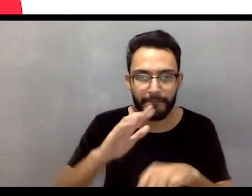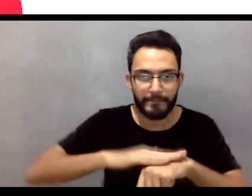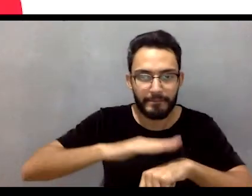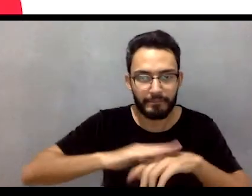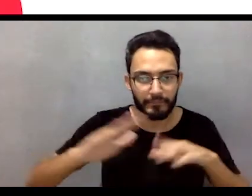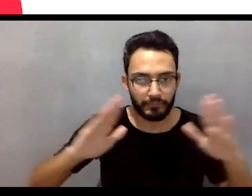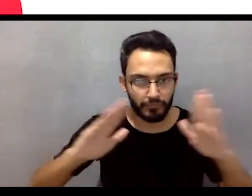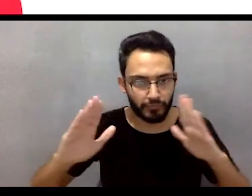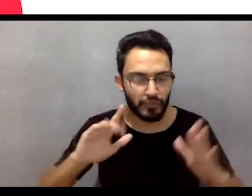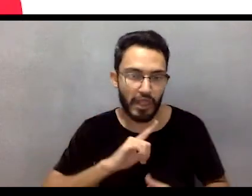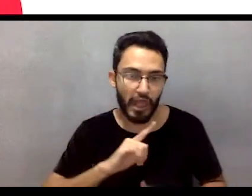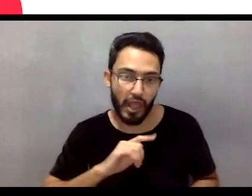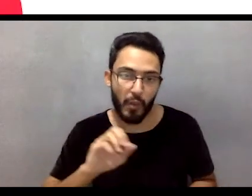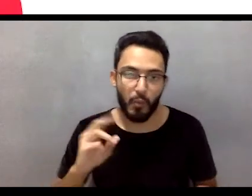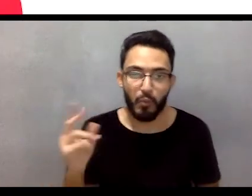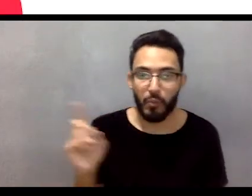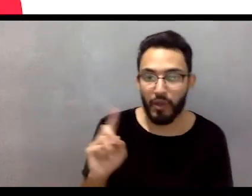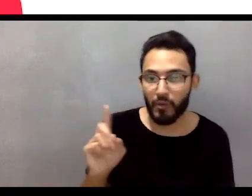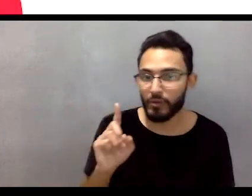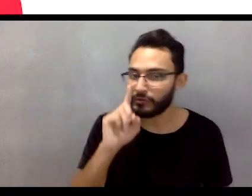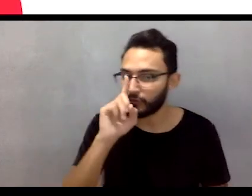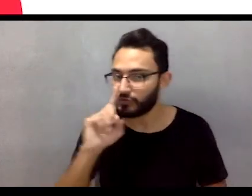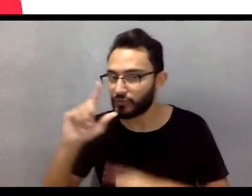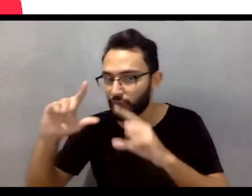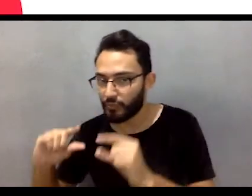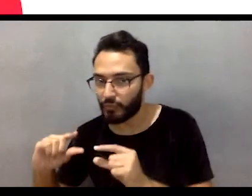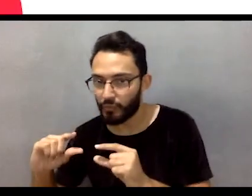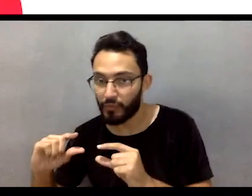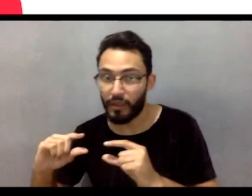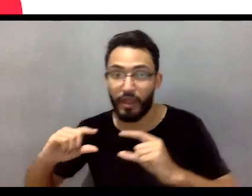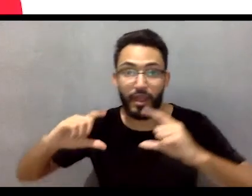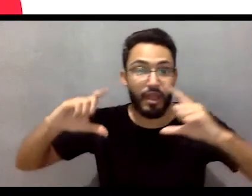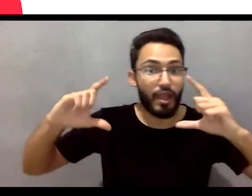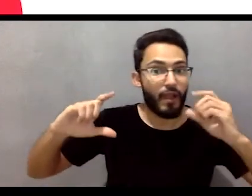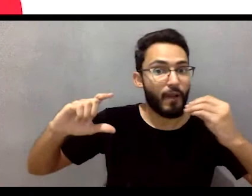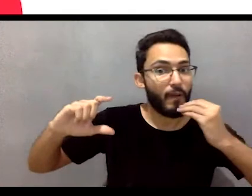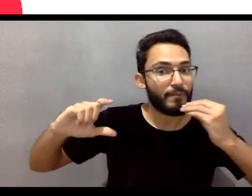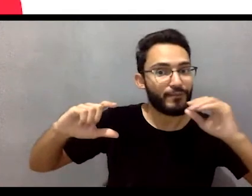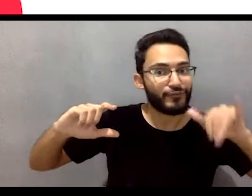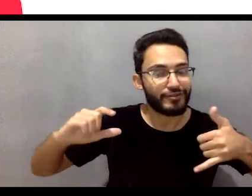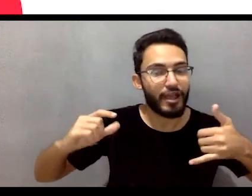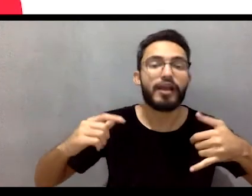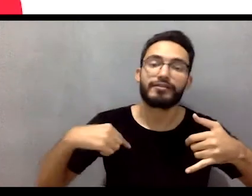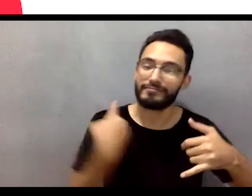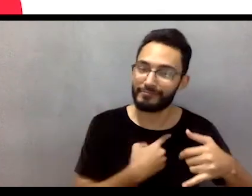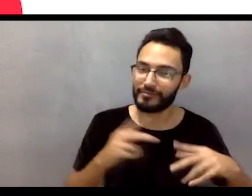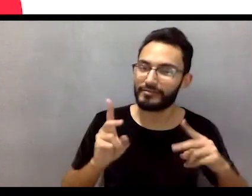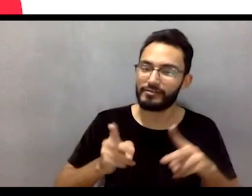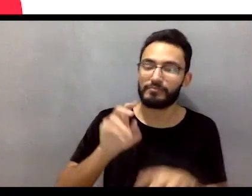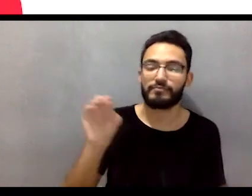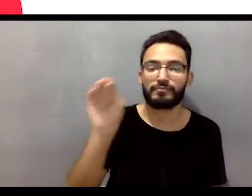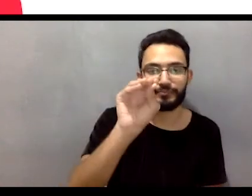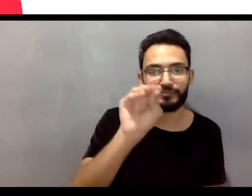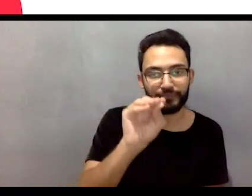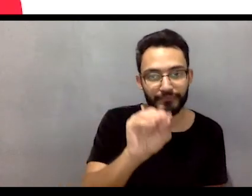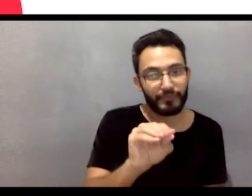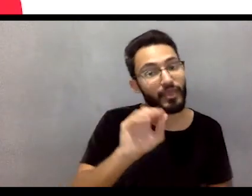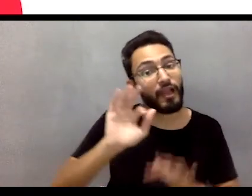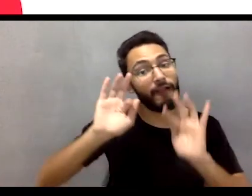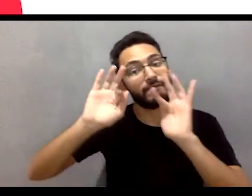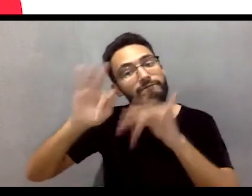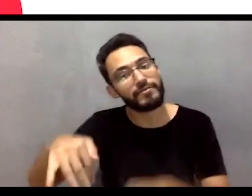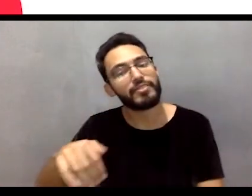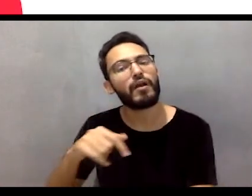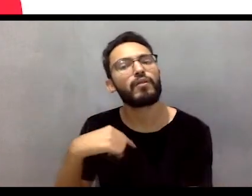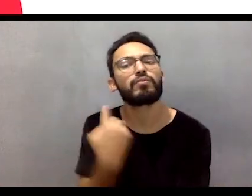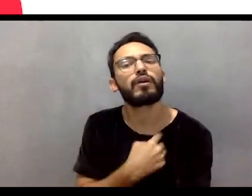que é? Ele reduz o risco, ele aumenta a oportunidade? Então, a gente vai colocando. Ao final disso, o que que a